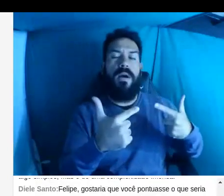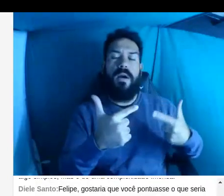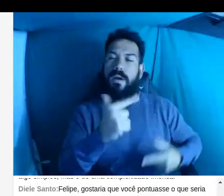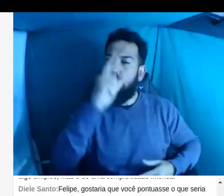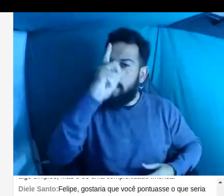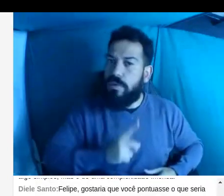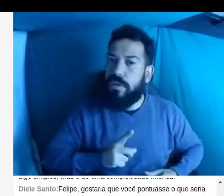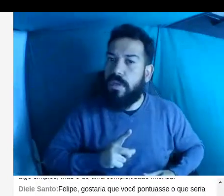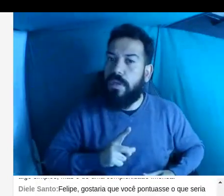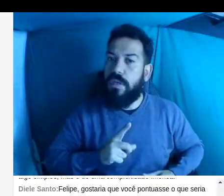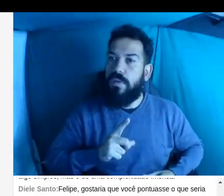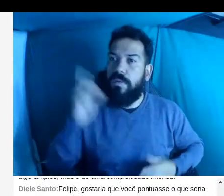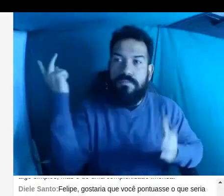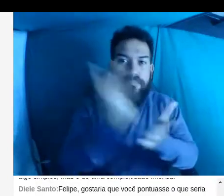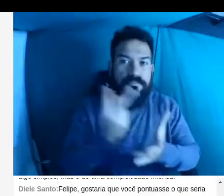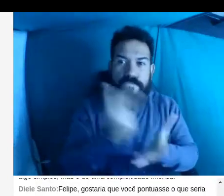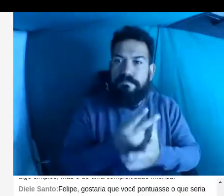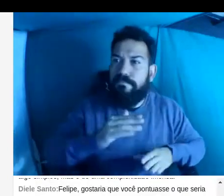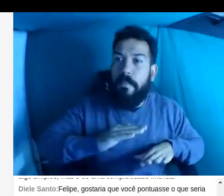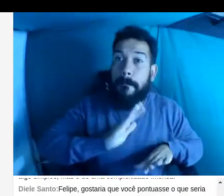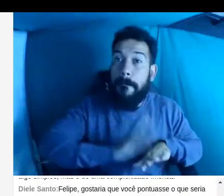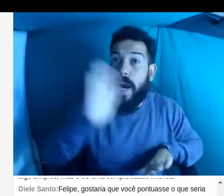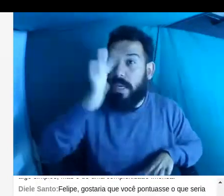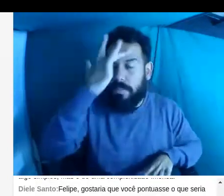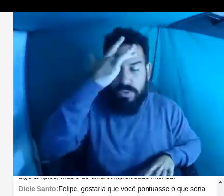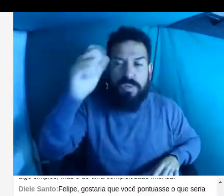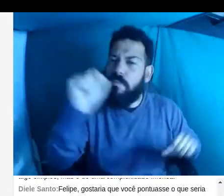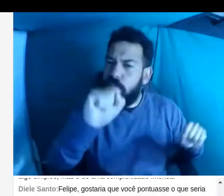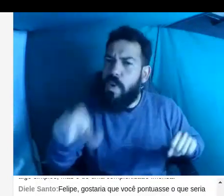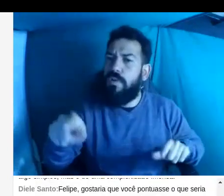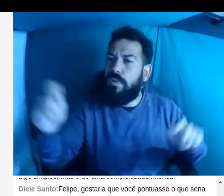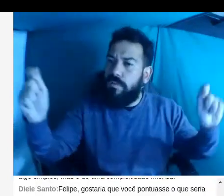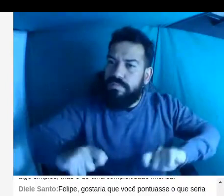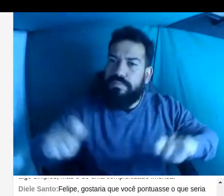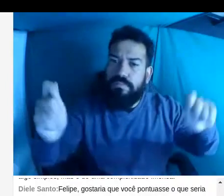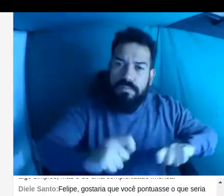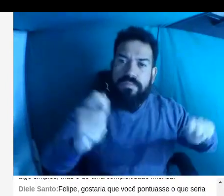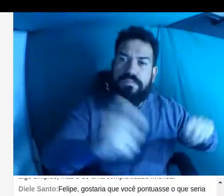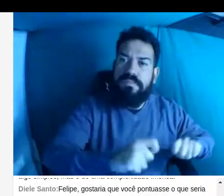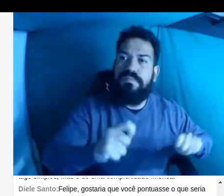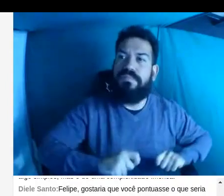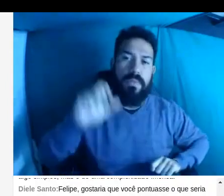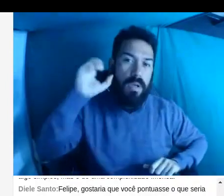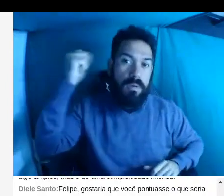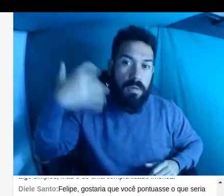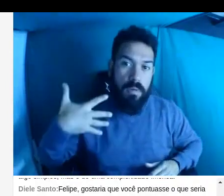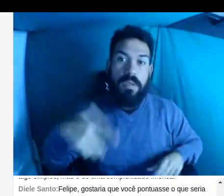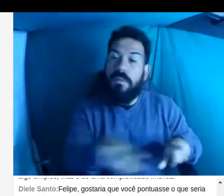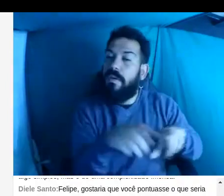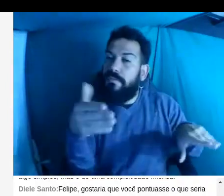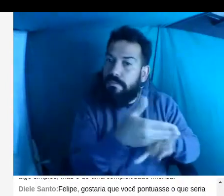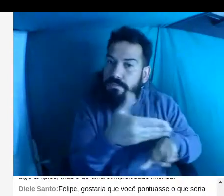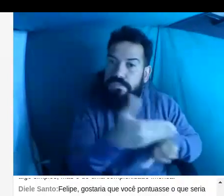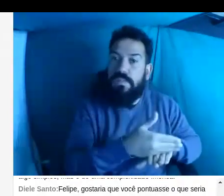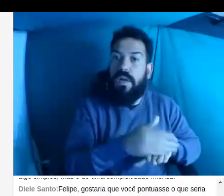de cada vez mais pessoas terem audiodescrição, participação nas associações de